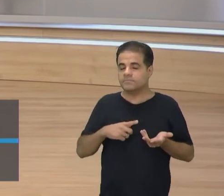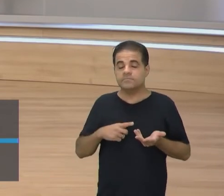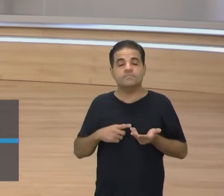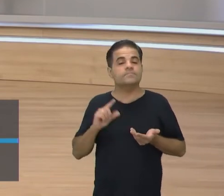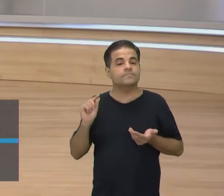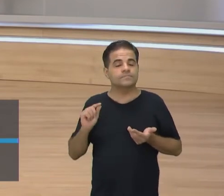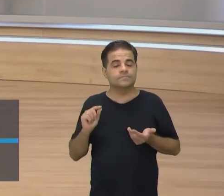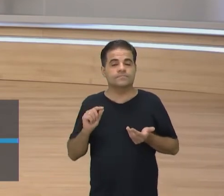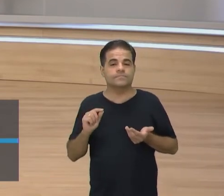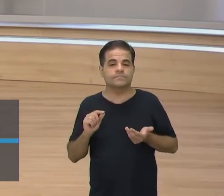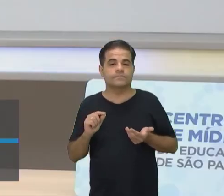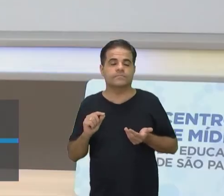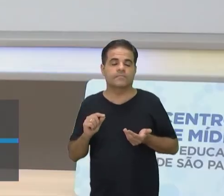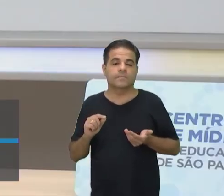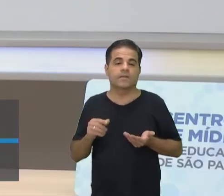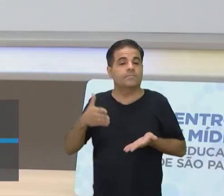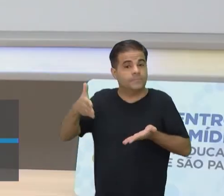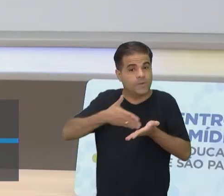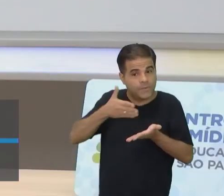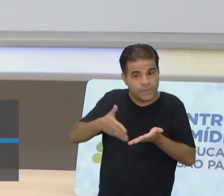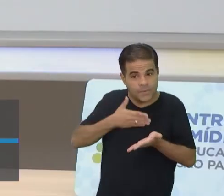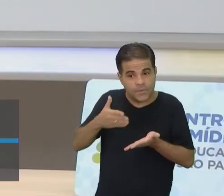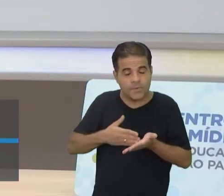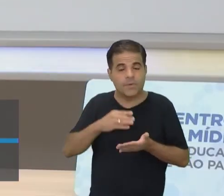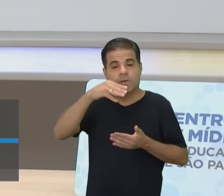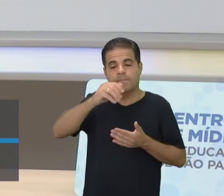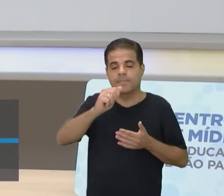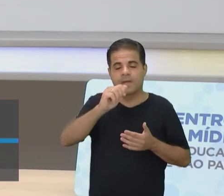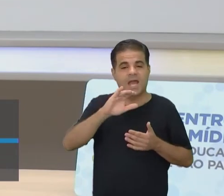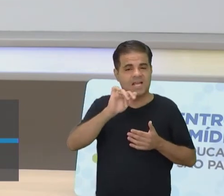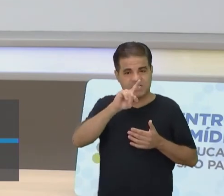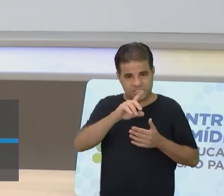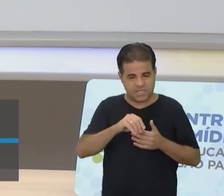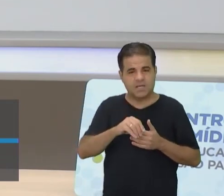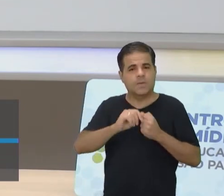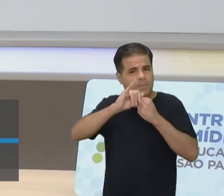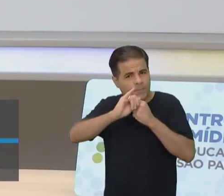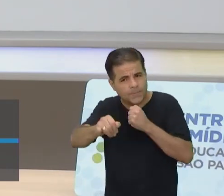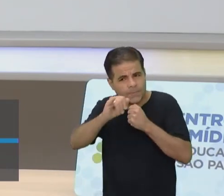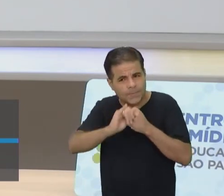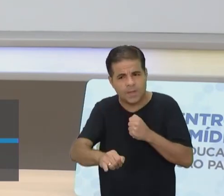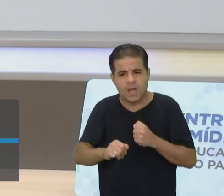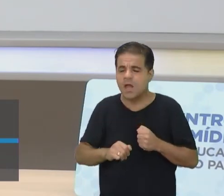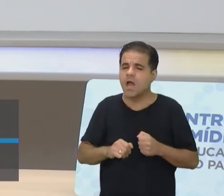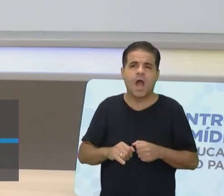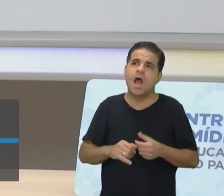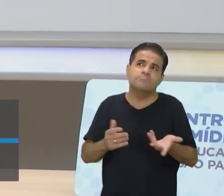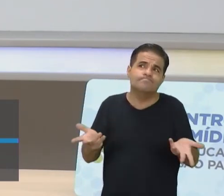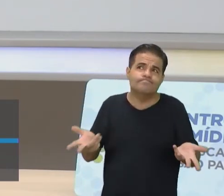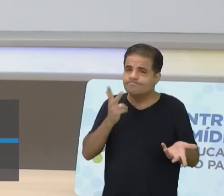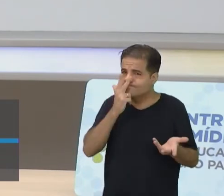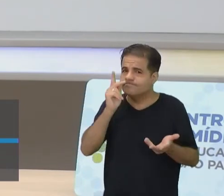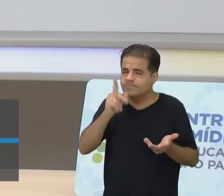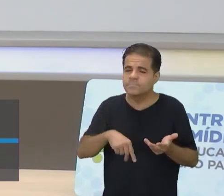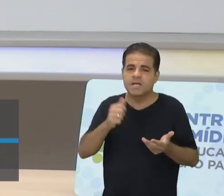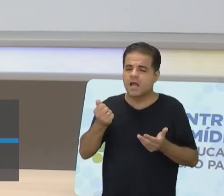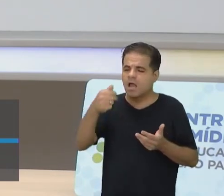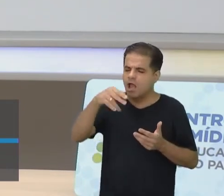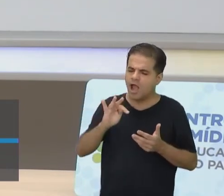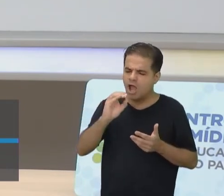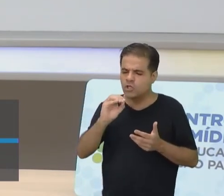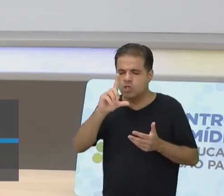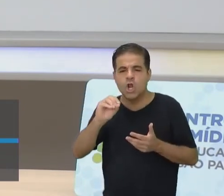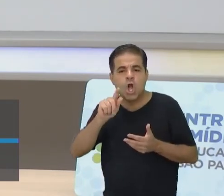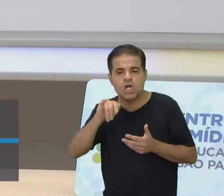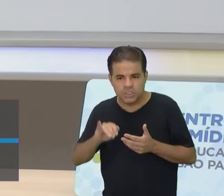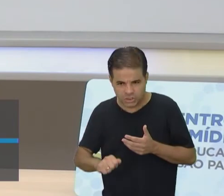assim, o livro do Machado de Assis, esse Memórias Póstumas de Brás Cubas, ele pode considerar ele uma antologia de mini